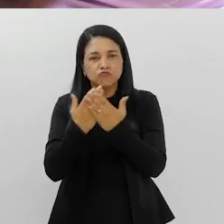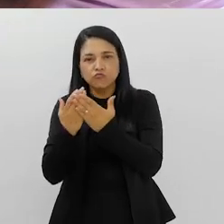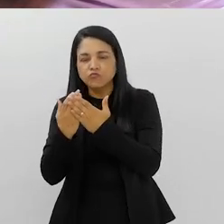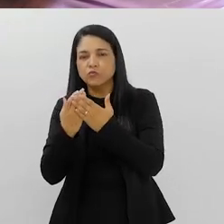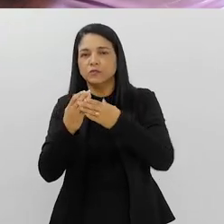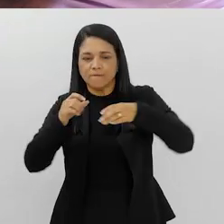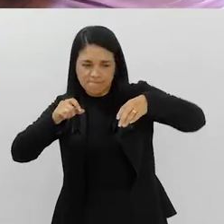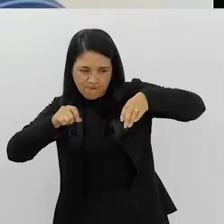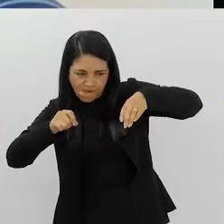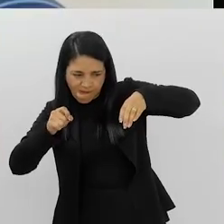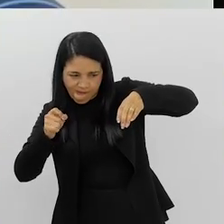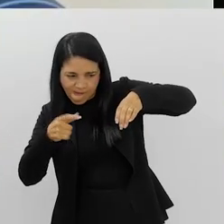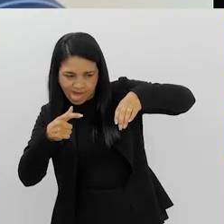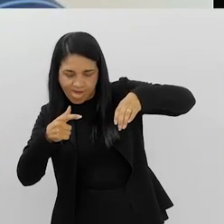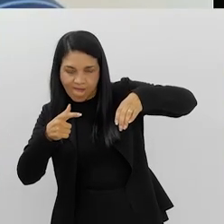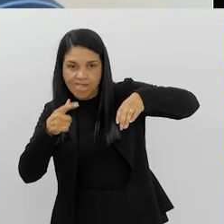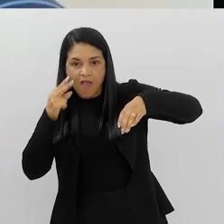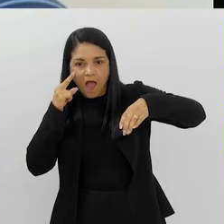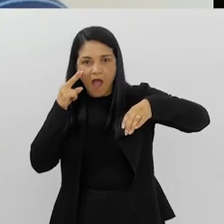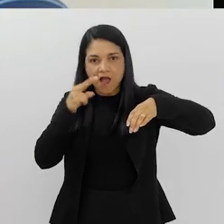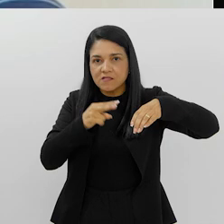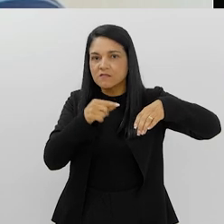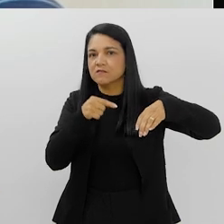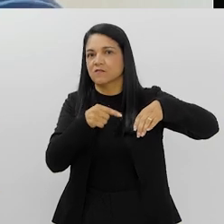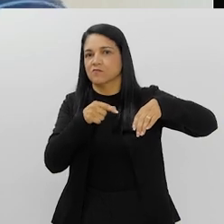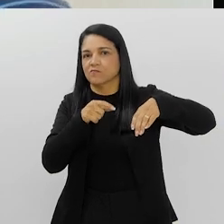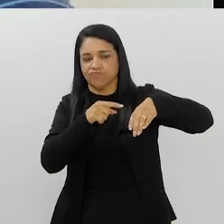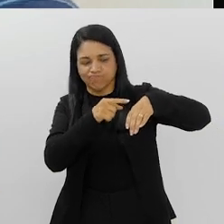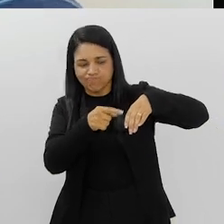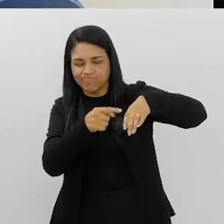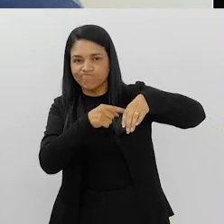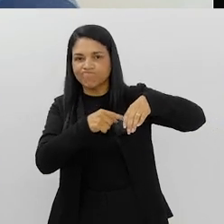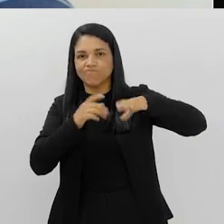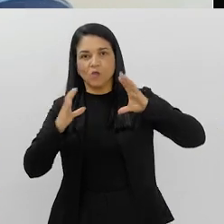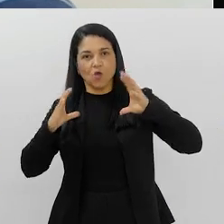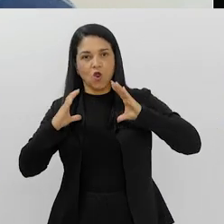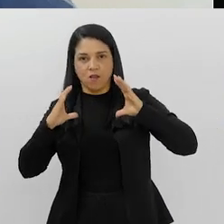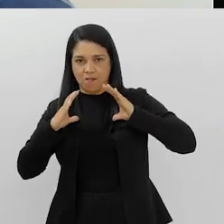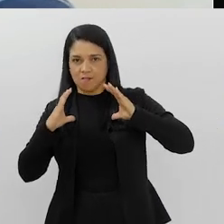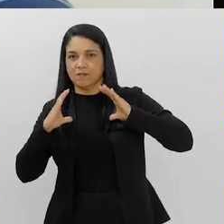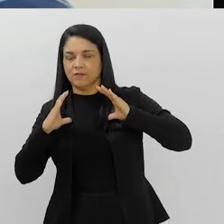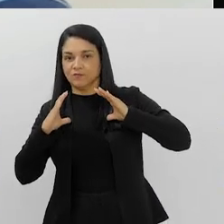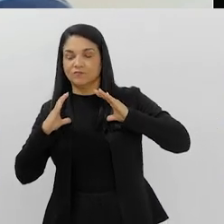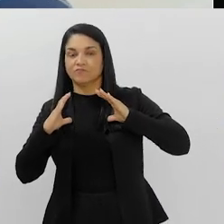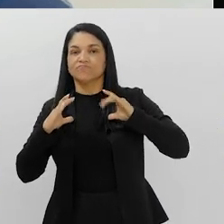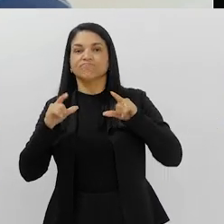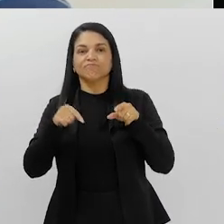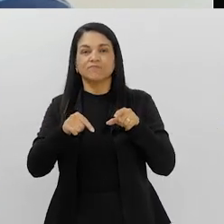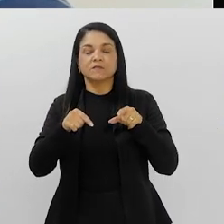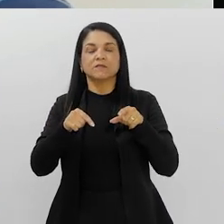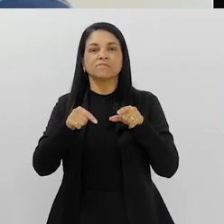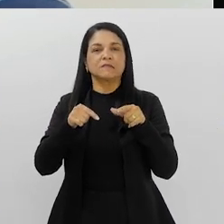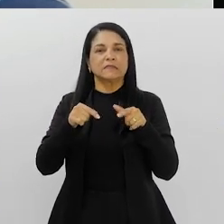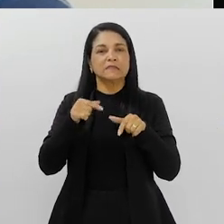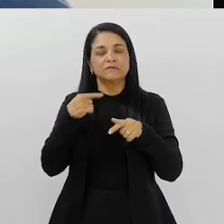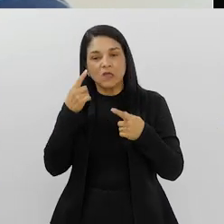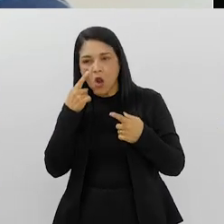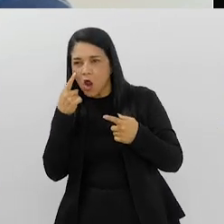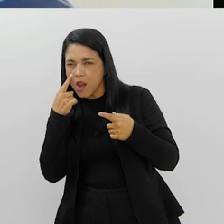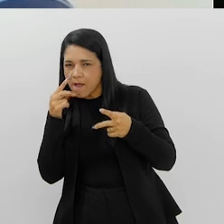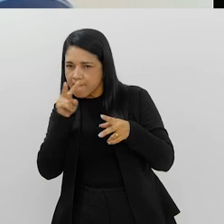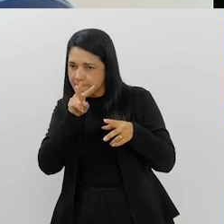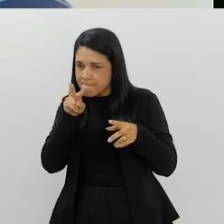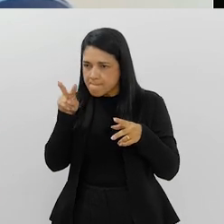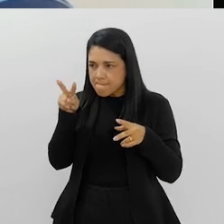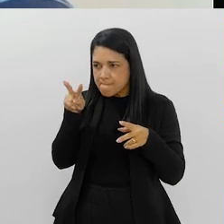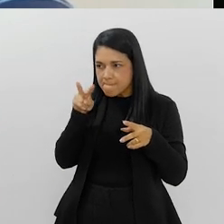estuda muito os batedores, que está sempre ligado. Eu acho que é um jogo psicológico também, né? Eu imagino que o goleiro ali, né, aquela troca